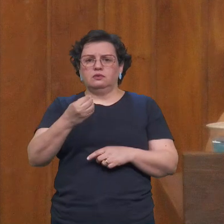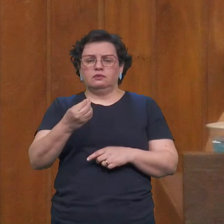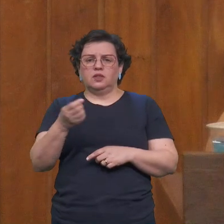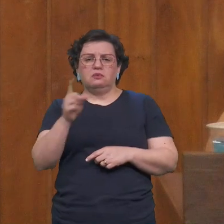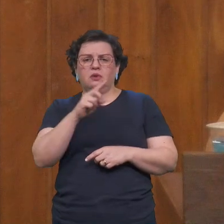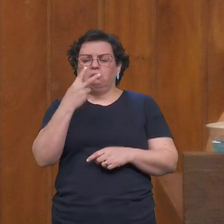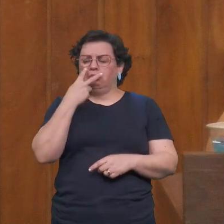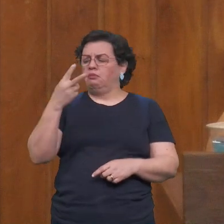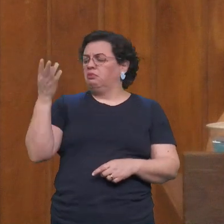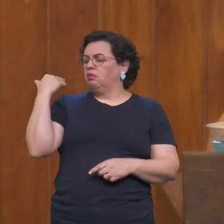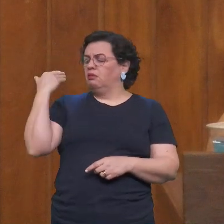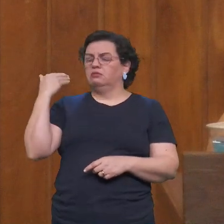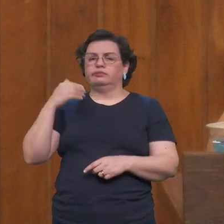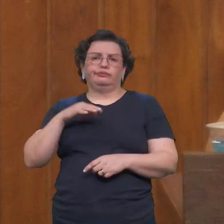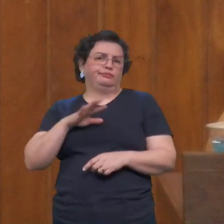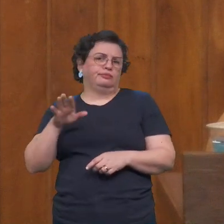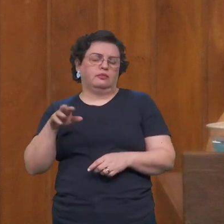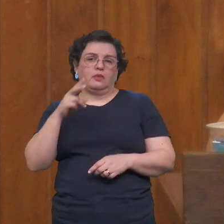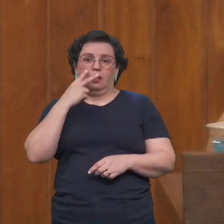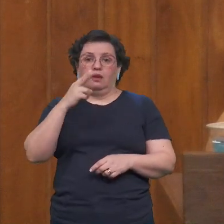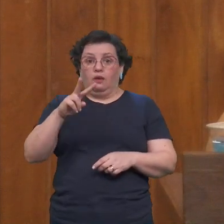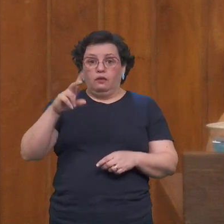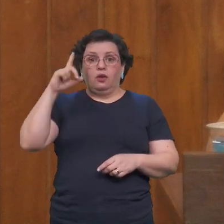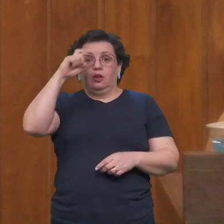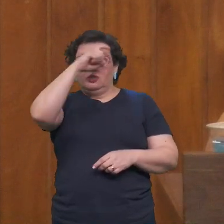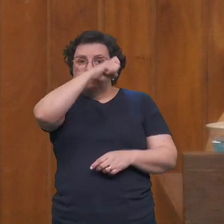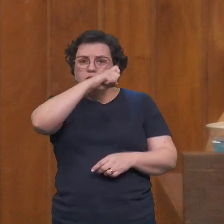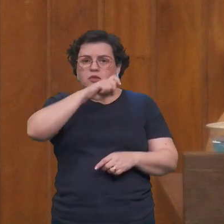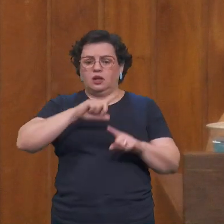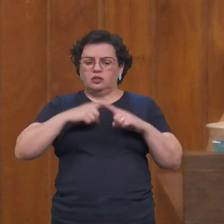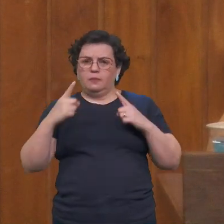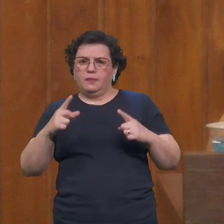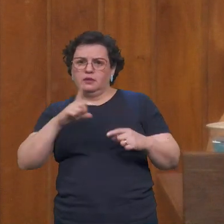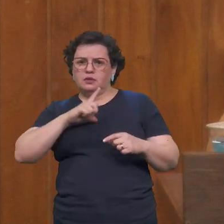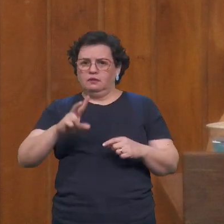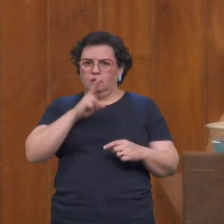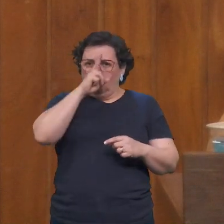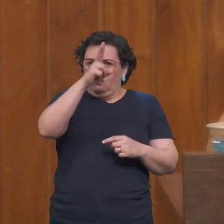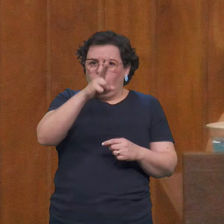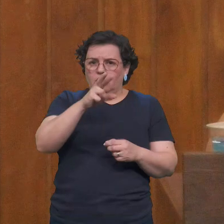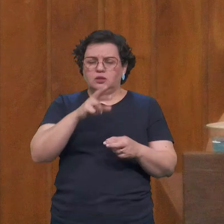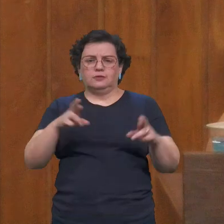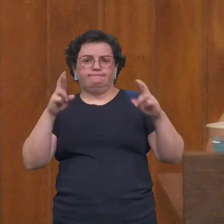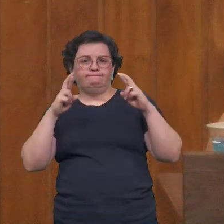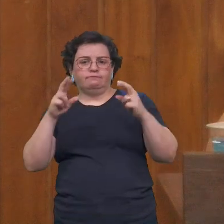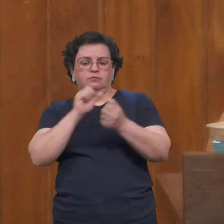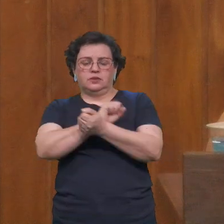trás. Ela viu a dificuldade, força e a esperança.